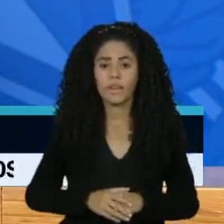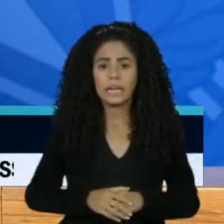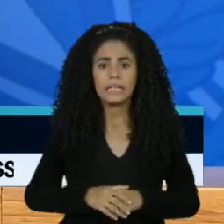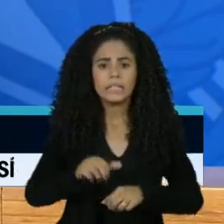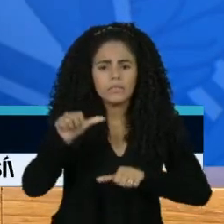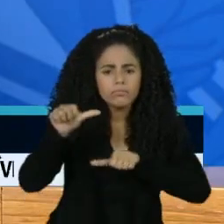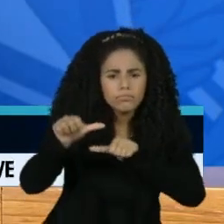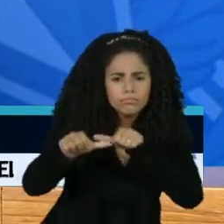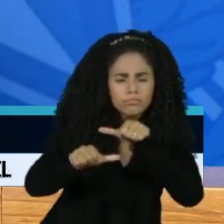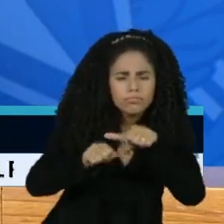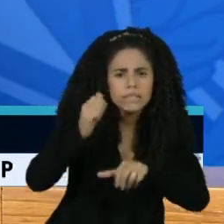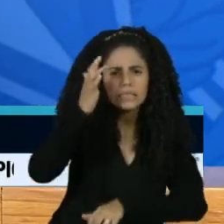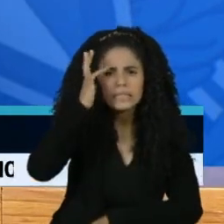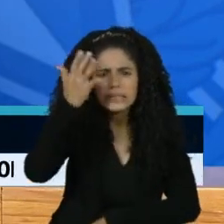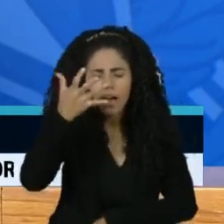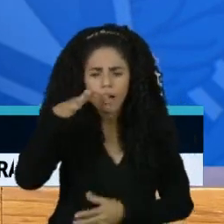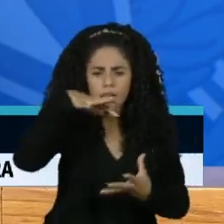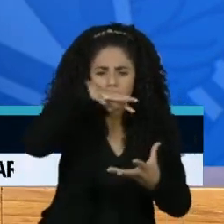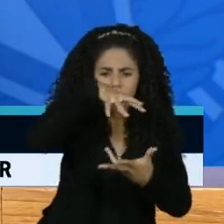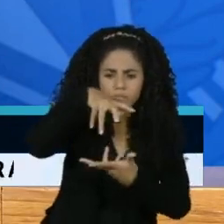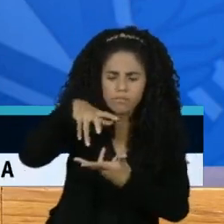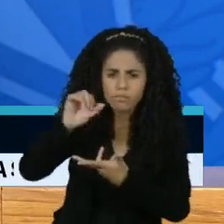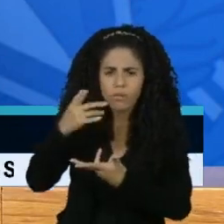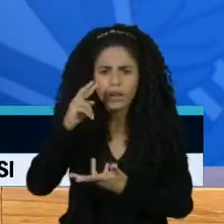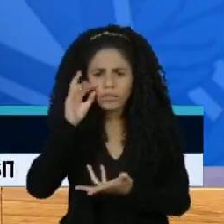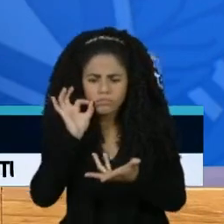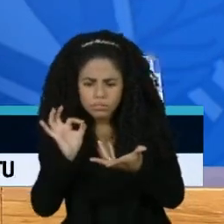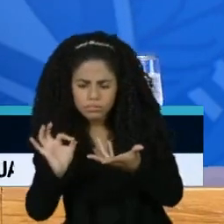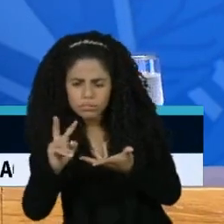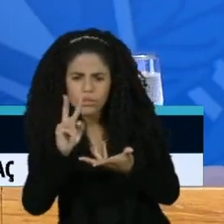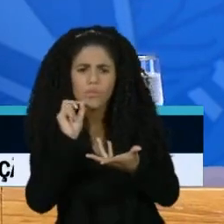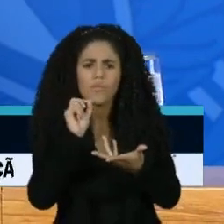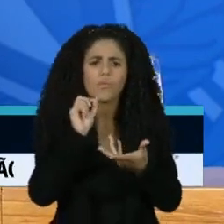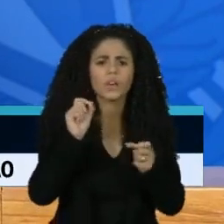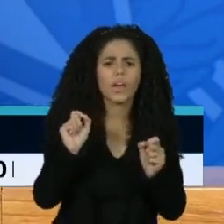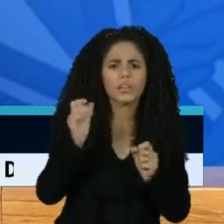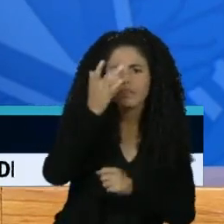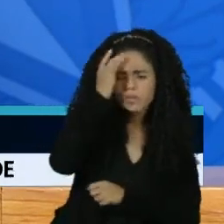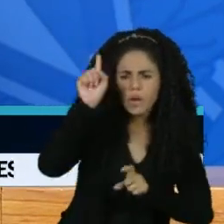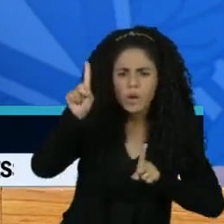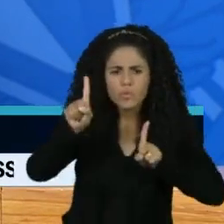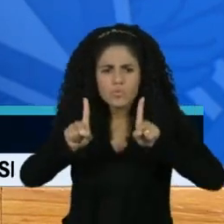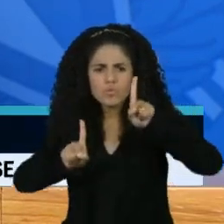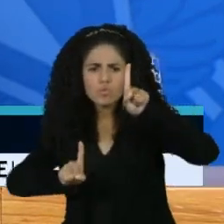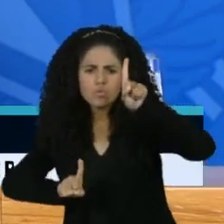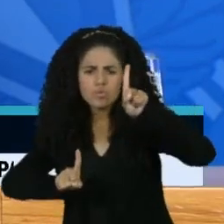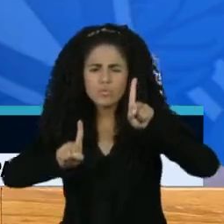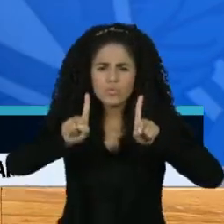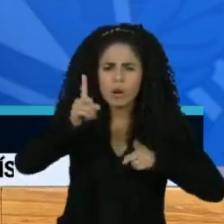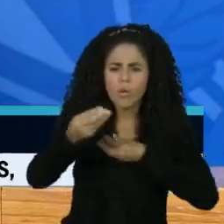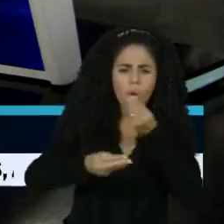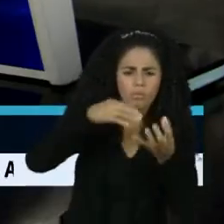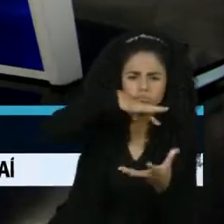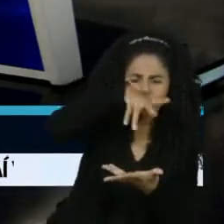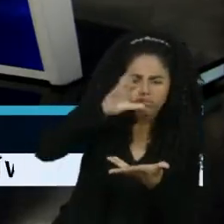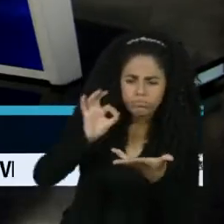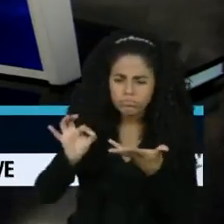tomaram a decisão Global olhando os concorrentes olhando o mercado mundial